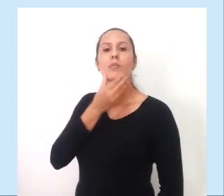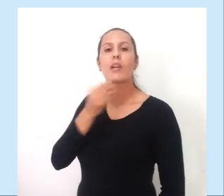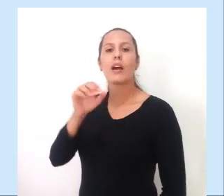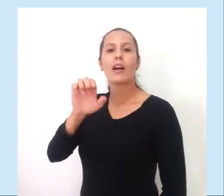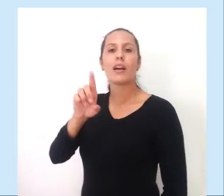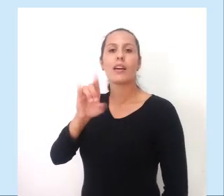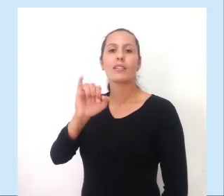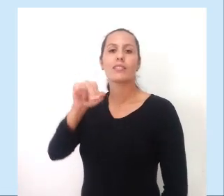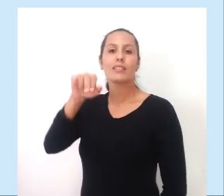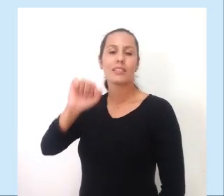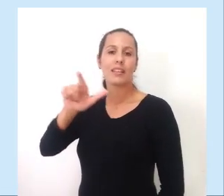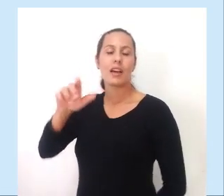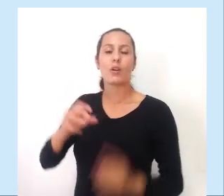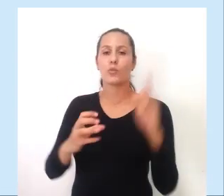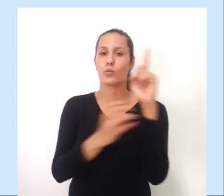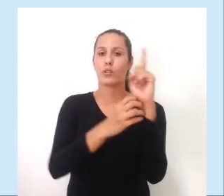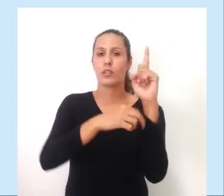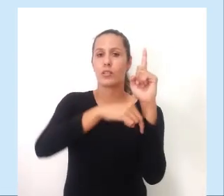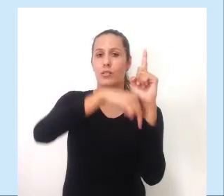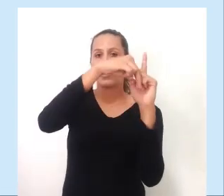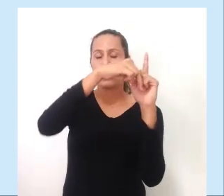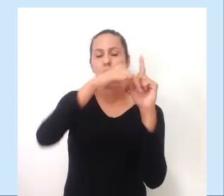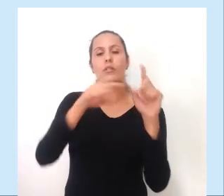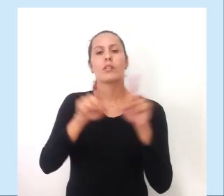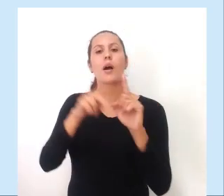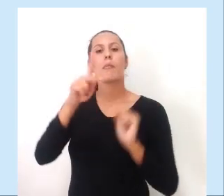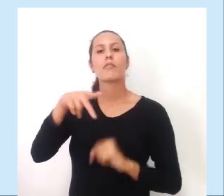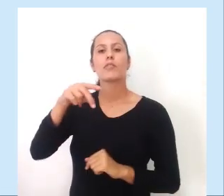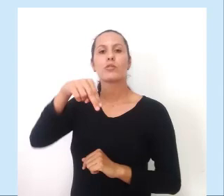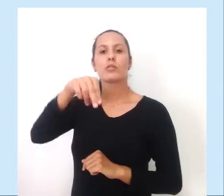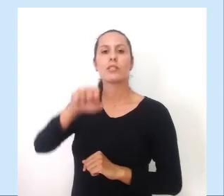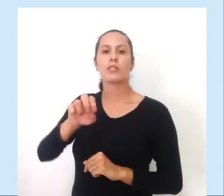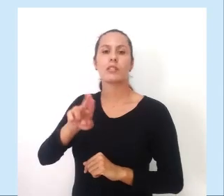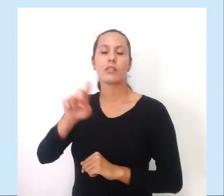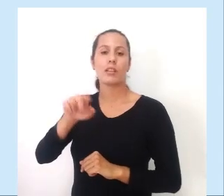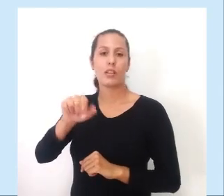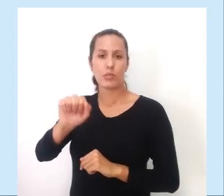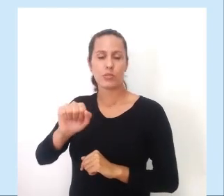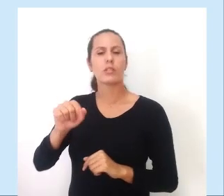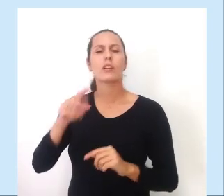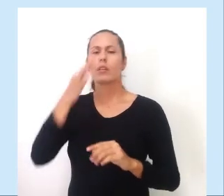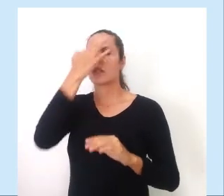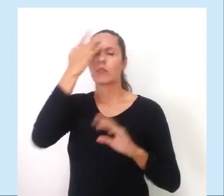abração para Edinaldo, GRE Recife Norte, para a